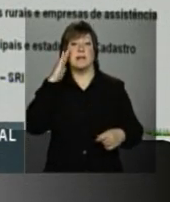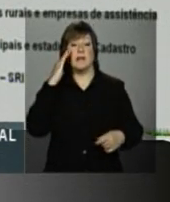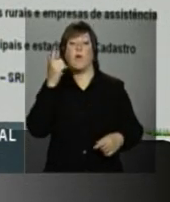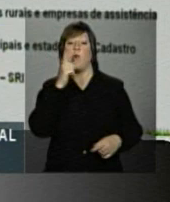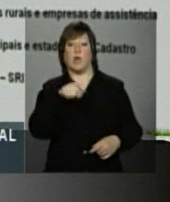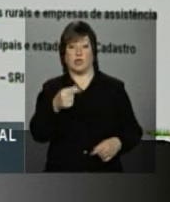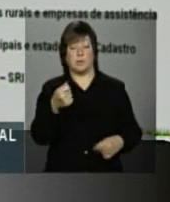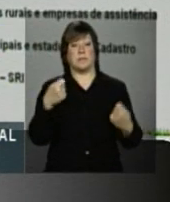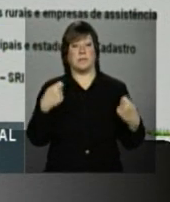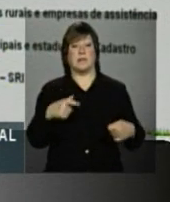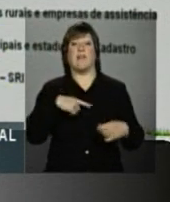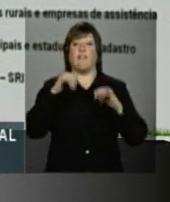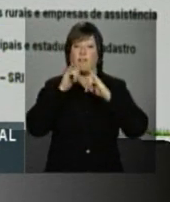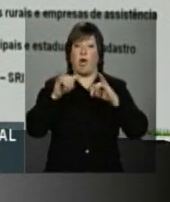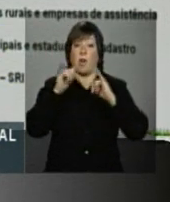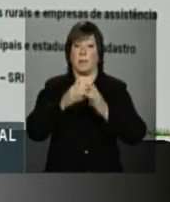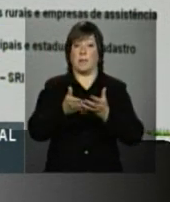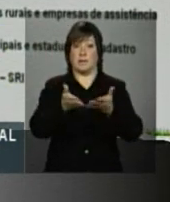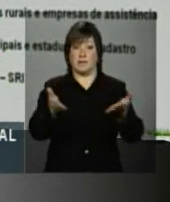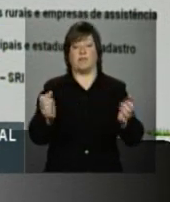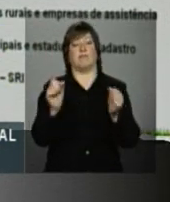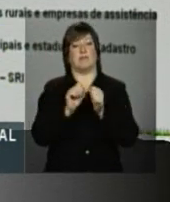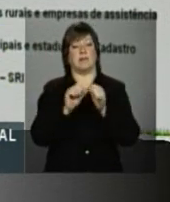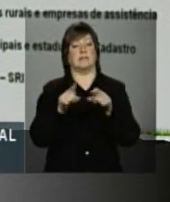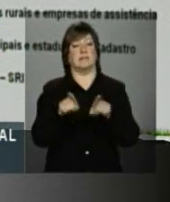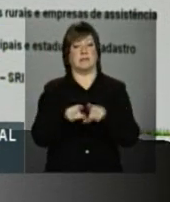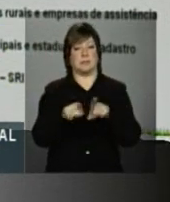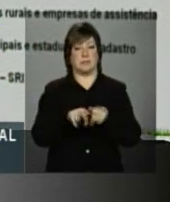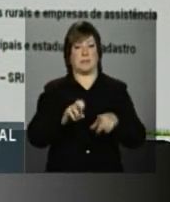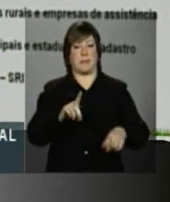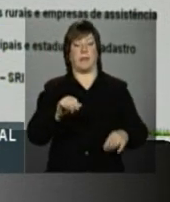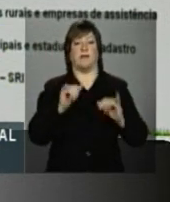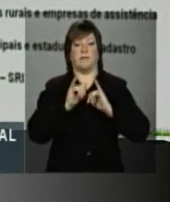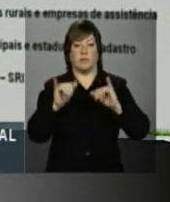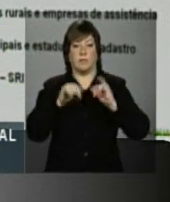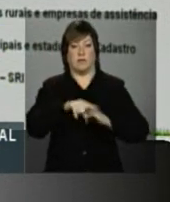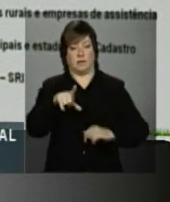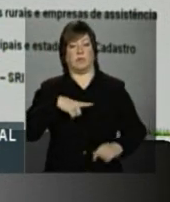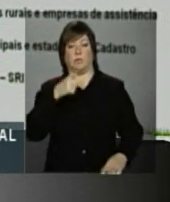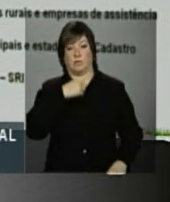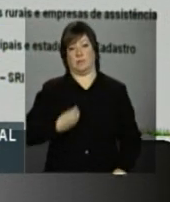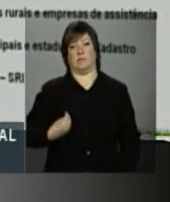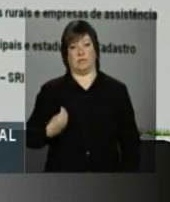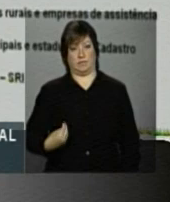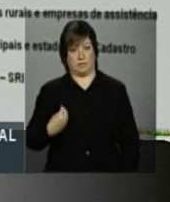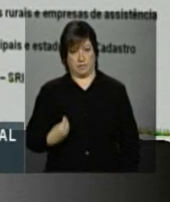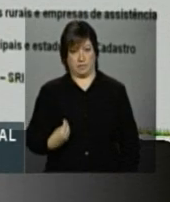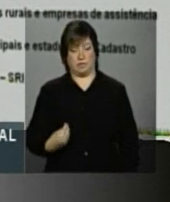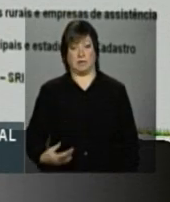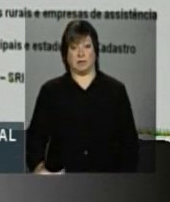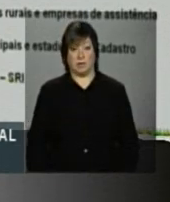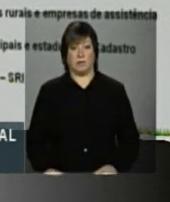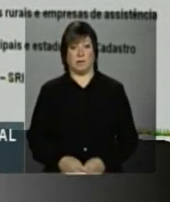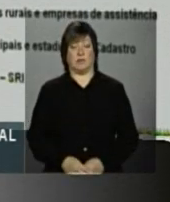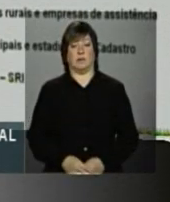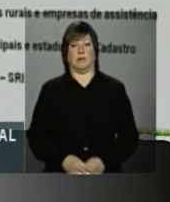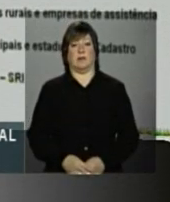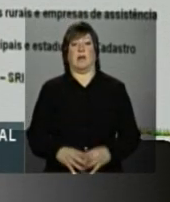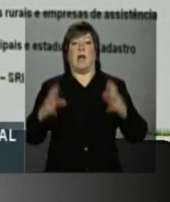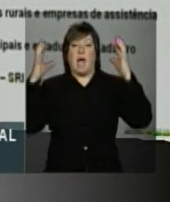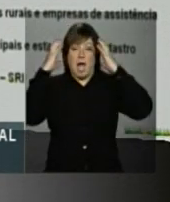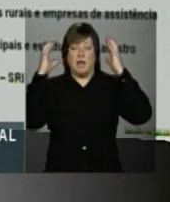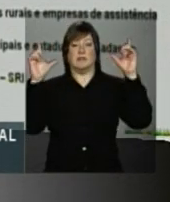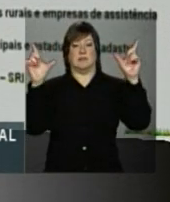recurso tem que ter acesso a essa informação Nós estamos montando também uma rede de informação para que isso aconteça né então aqui a rádio